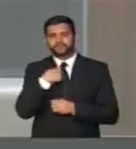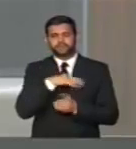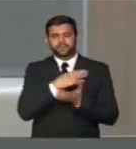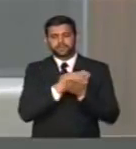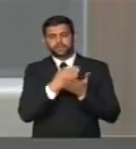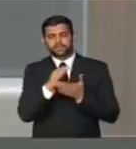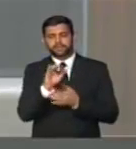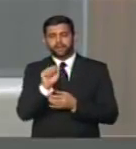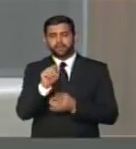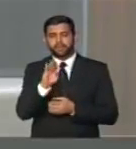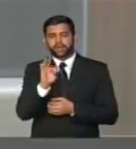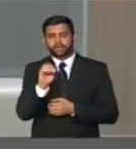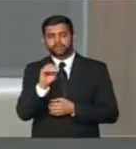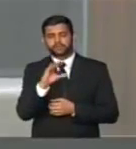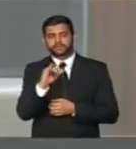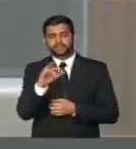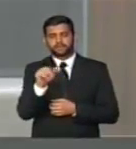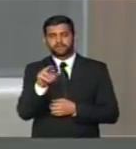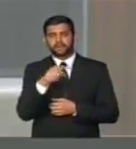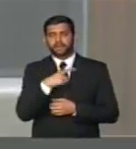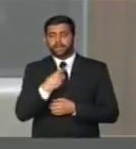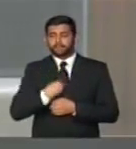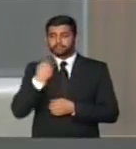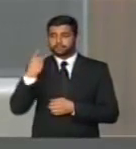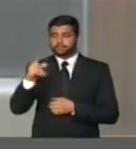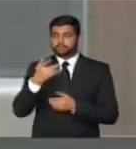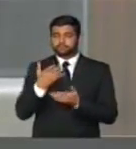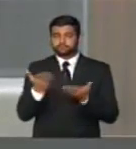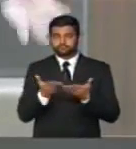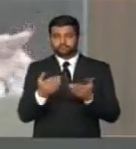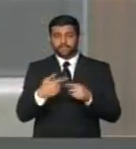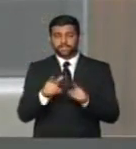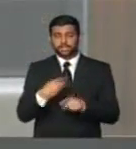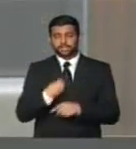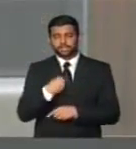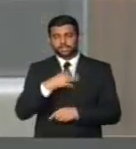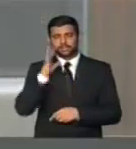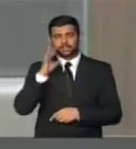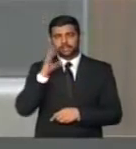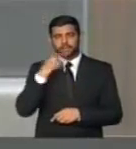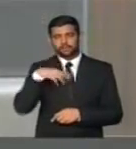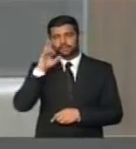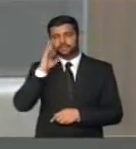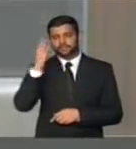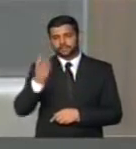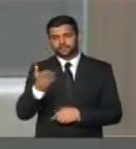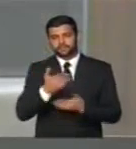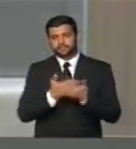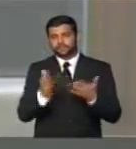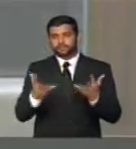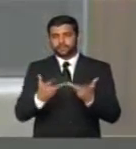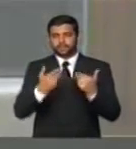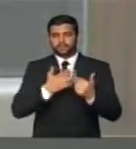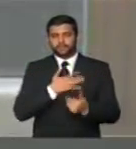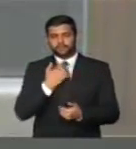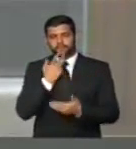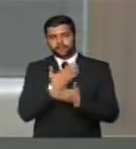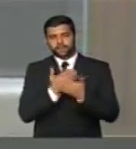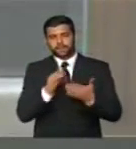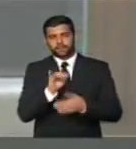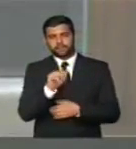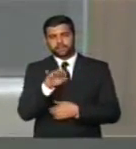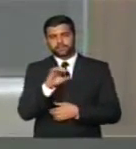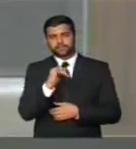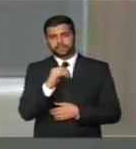mãos do alberto silva conterrâneo de vossa excelência que já tinha essa idéia e aí você lente vai melhor do que eu falar sobre o